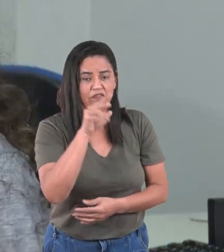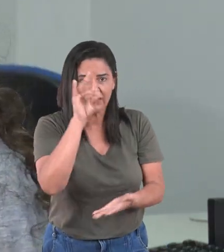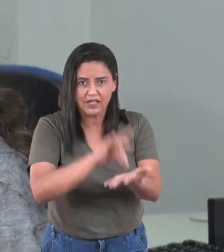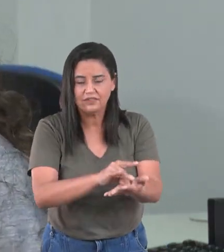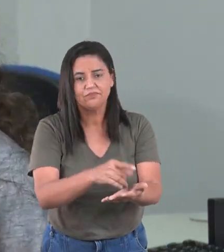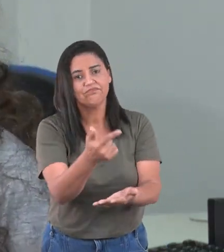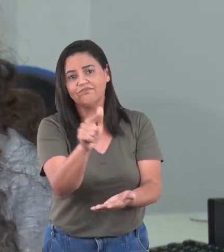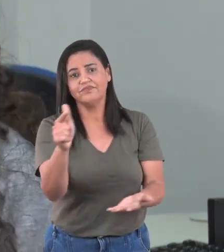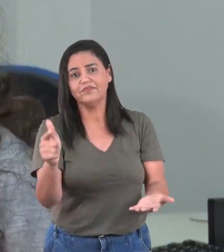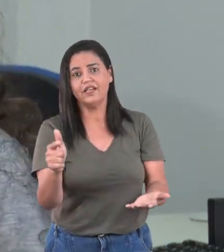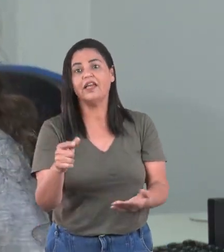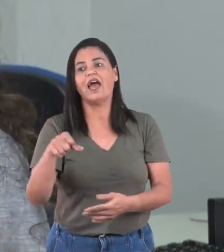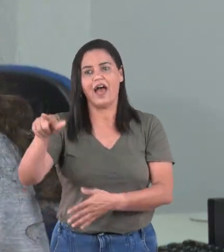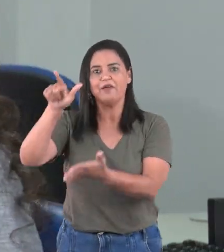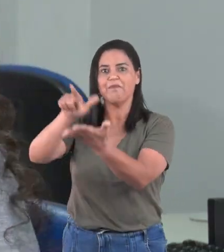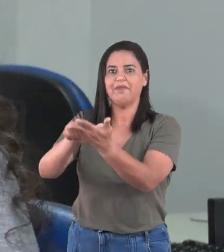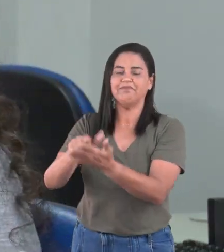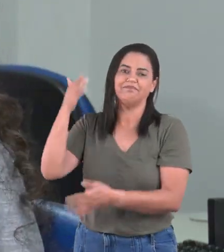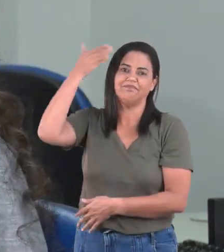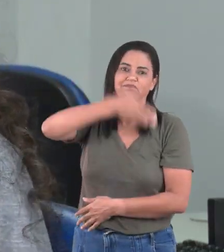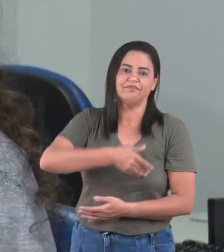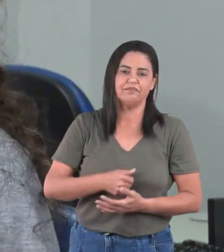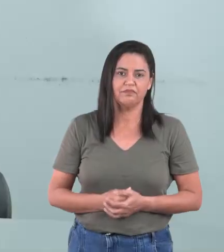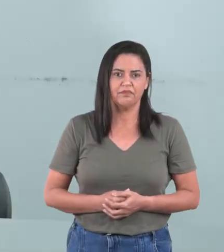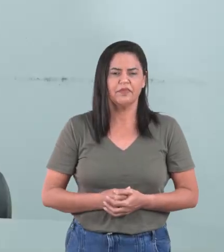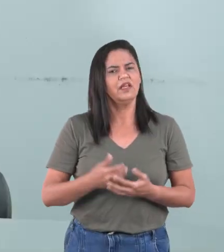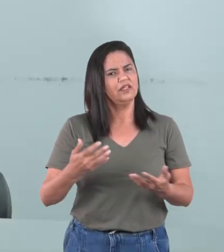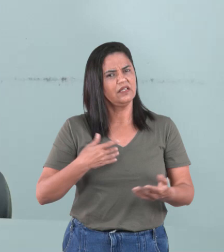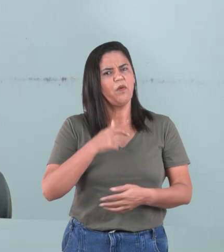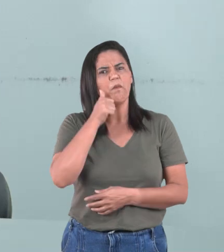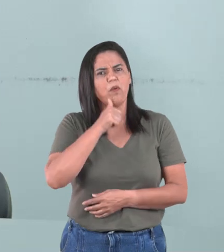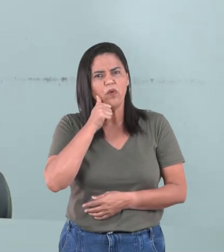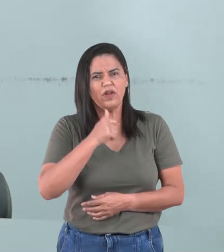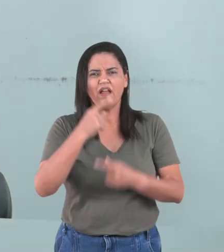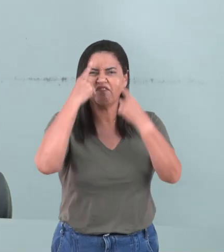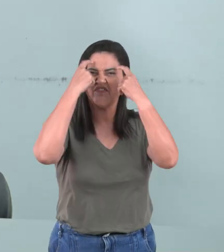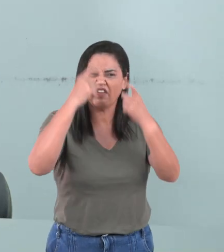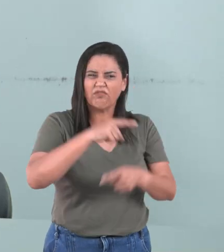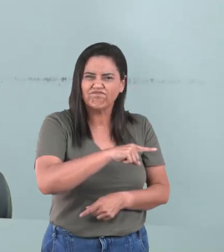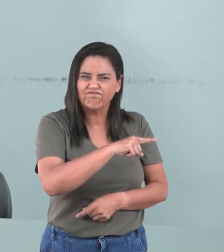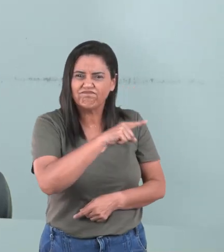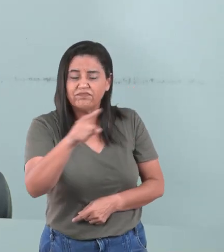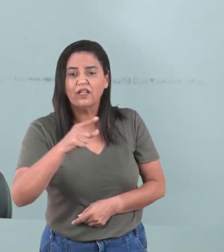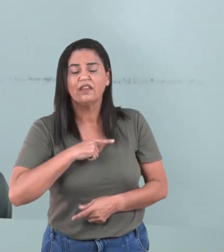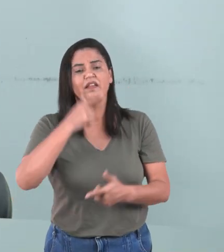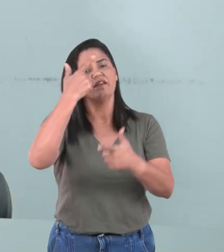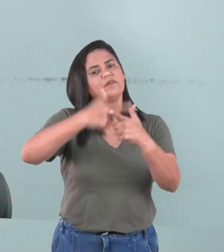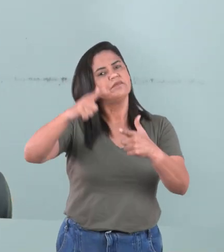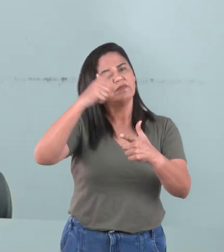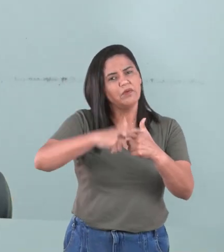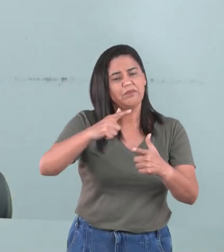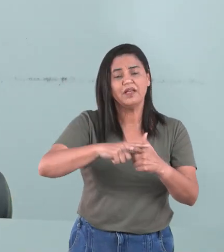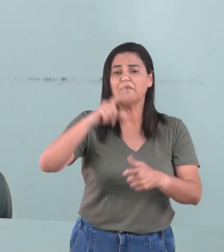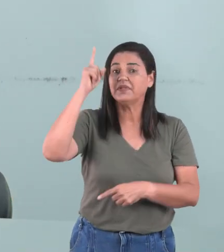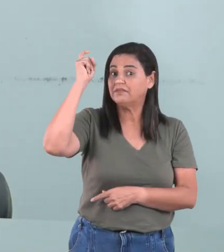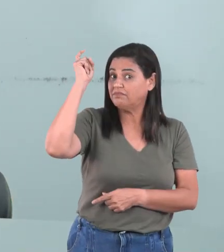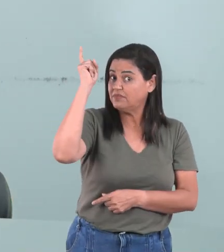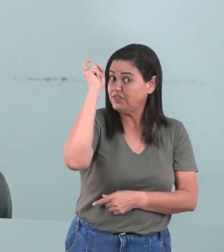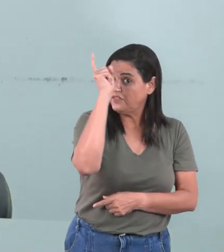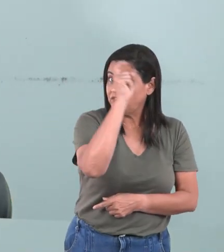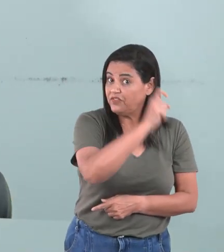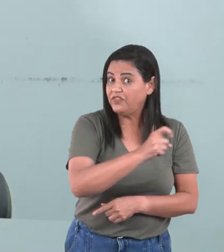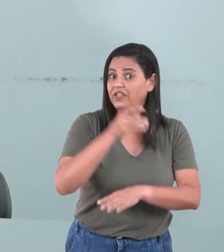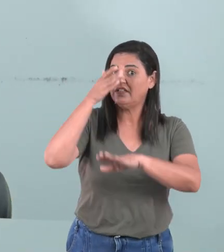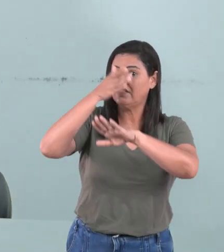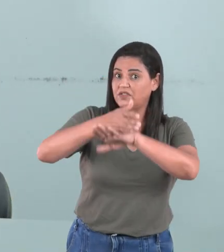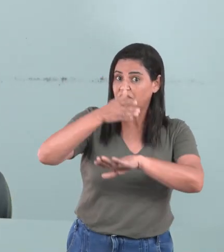testemunhas. Então, o papel do médico entra nesse sentido. Além dessas mulheres, elas terem esses problemas e